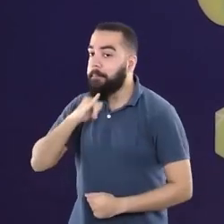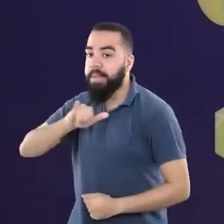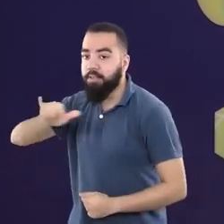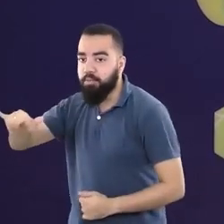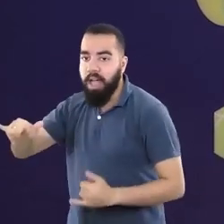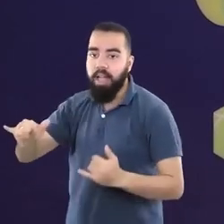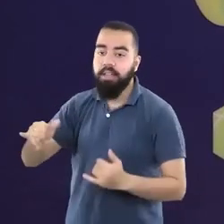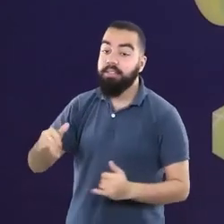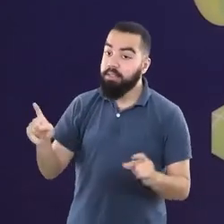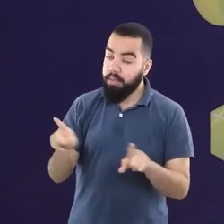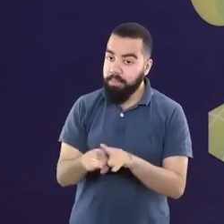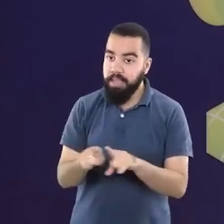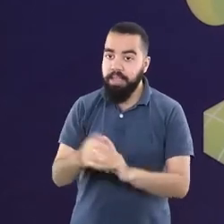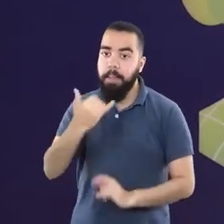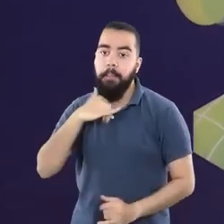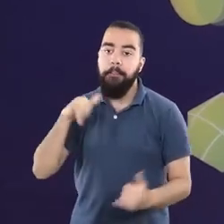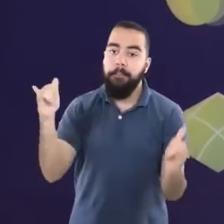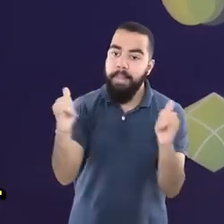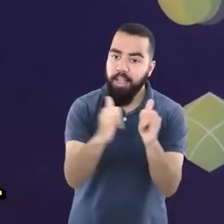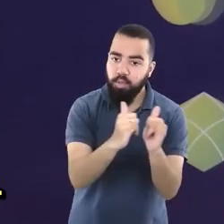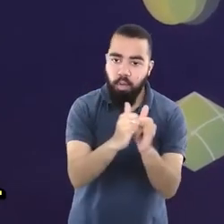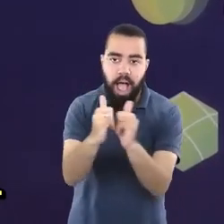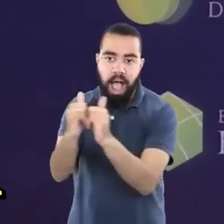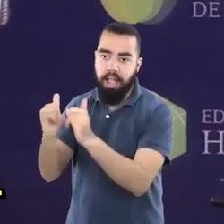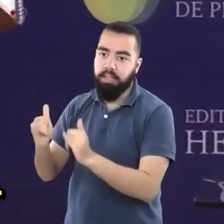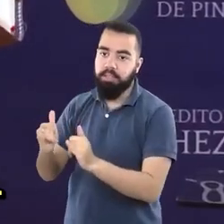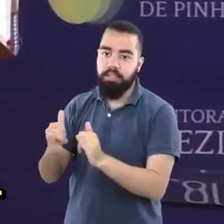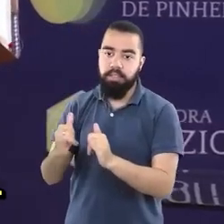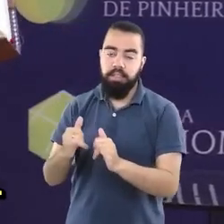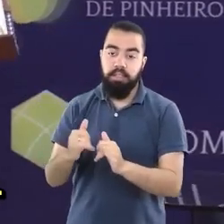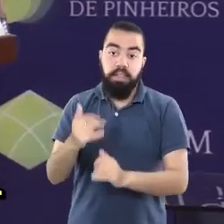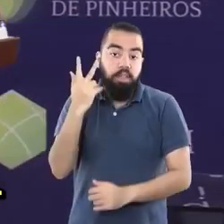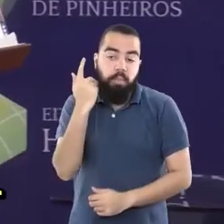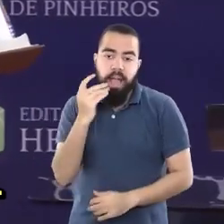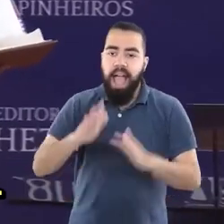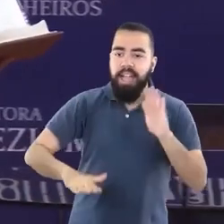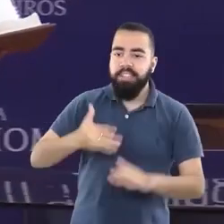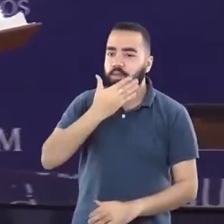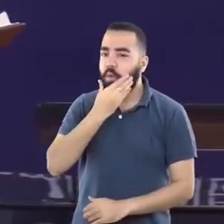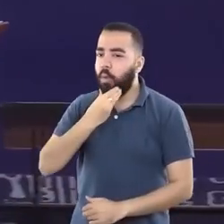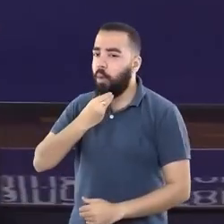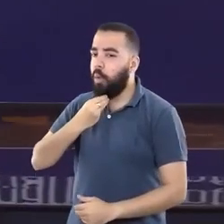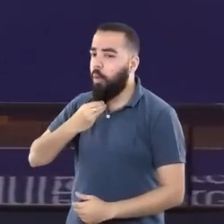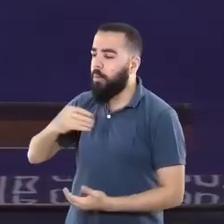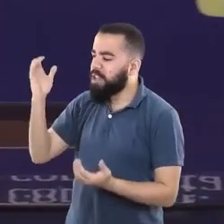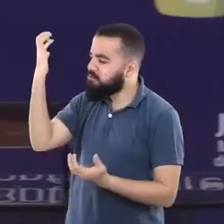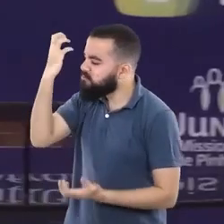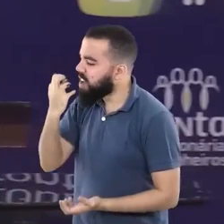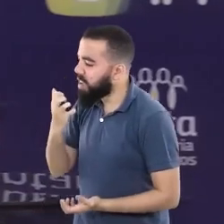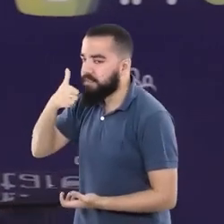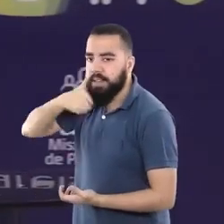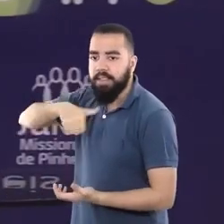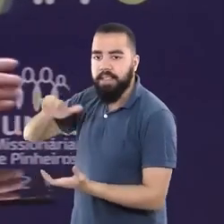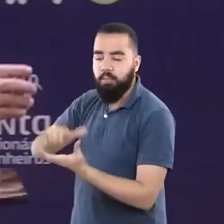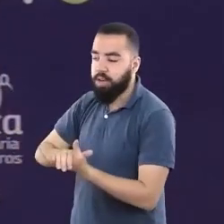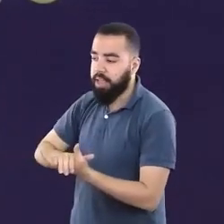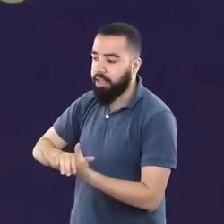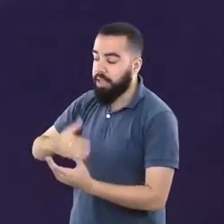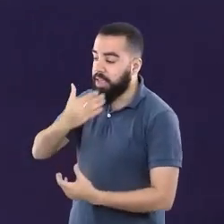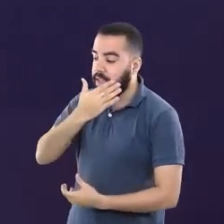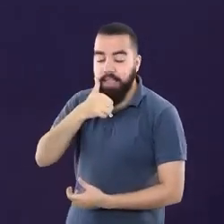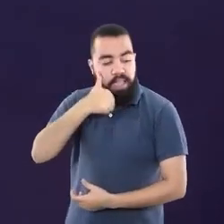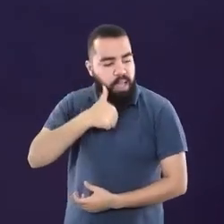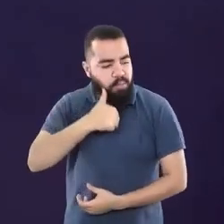Talvez você esteja magoado com o seu marido. Ou talvez você esteja magoado com a sua mulher. Talvez você esteja pensando até que não tem